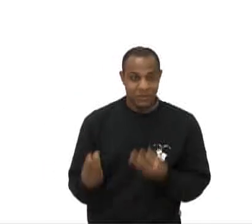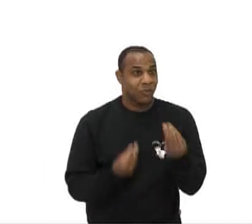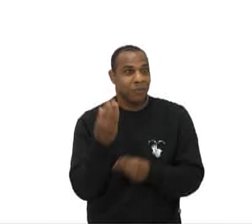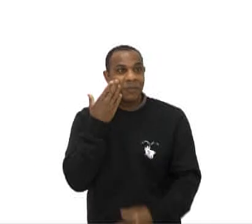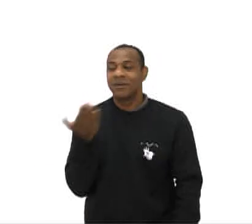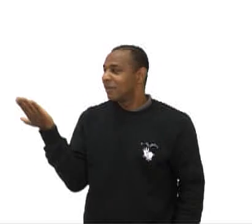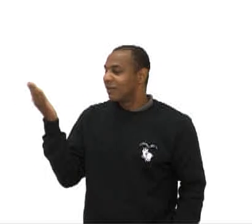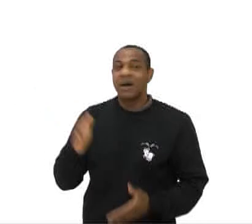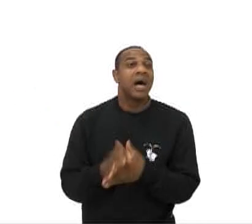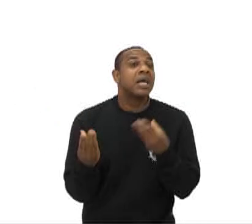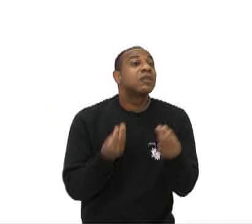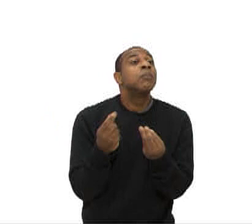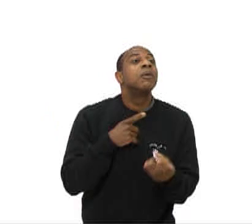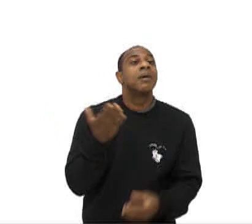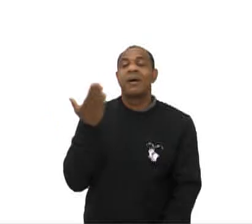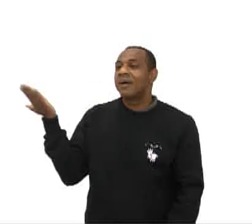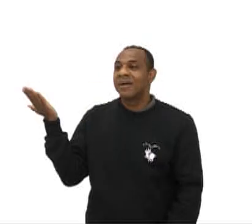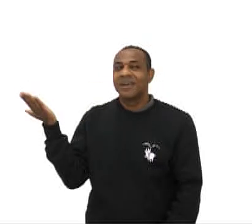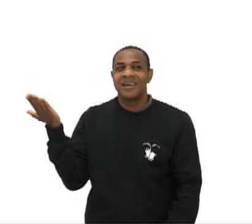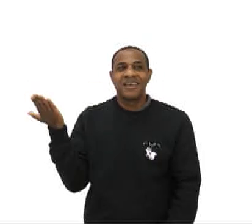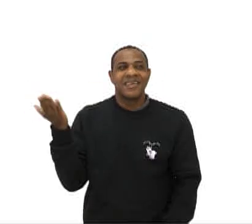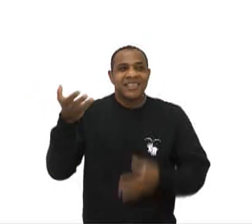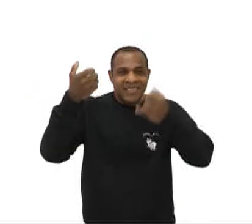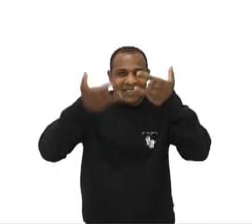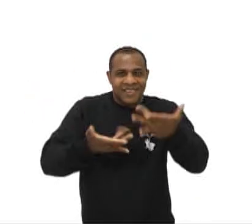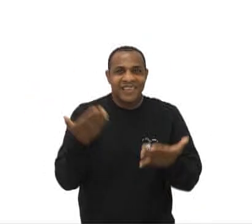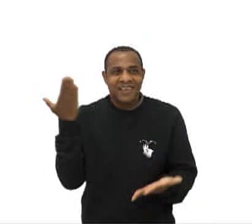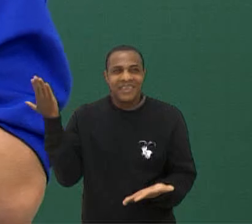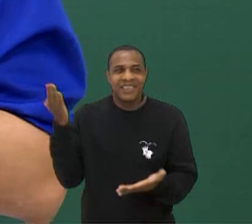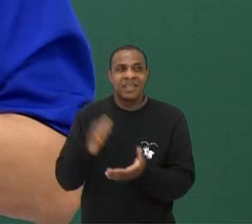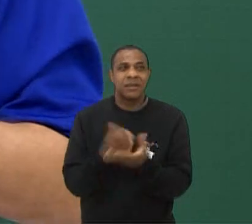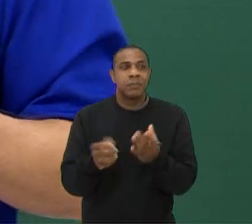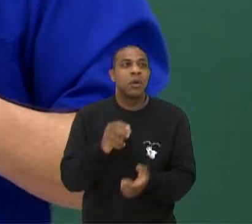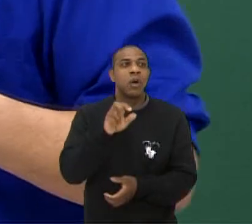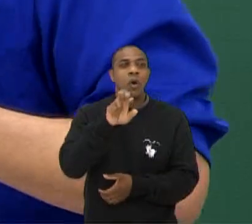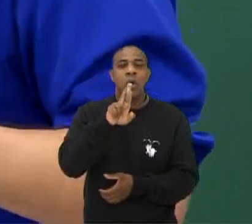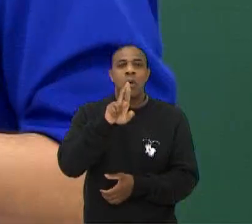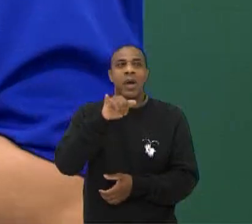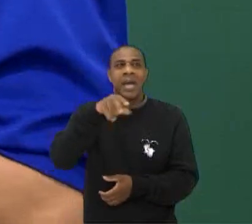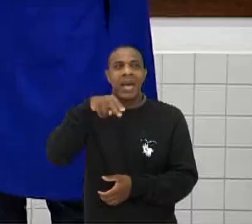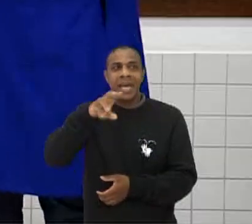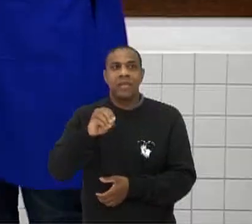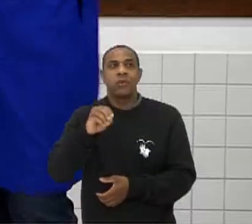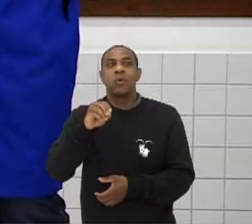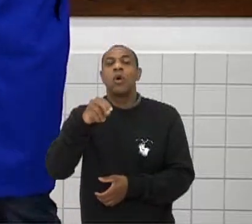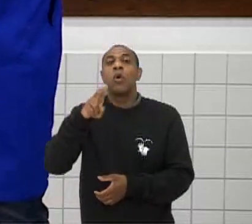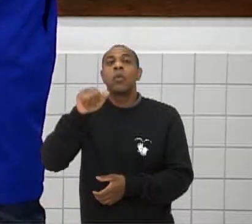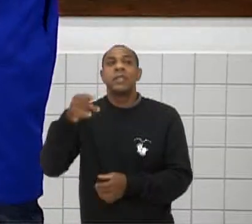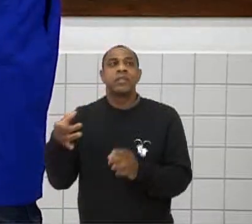a parte que vocês deram um pouquinho de spoiler antes aí sobre o Reino Unido a Portugal.